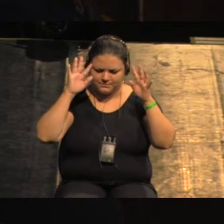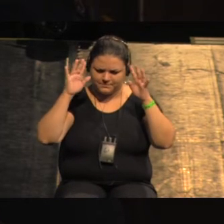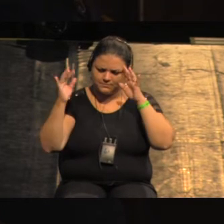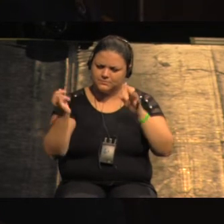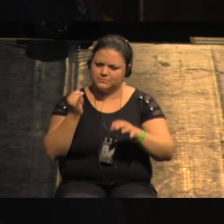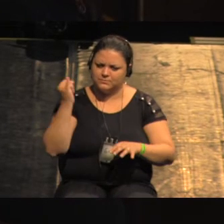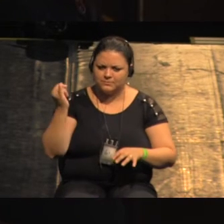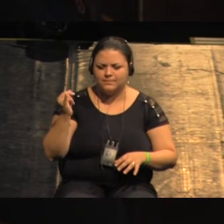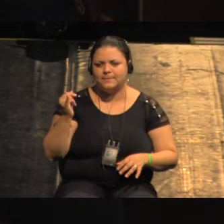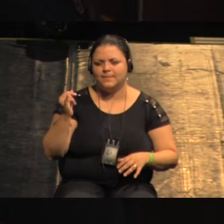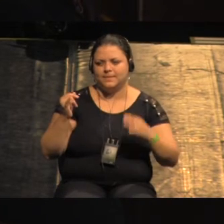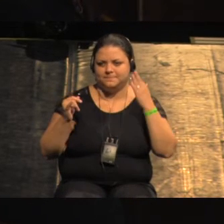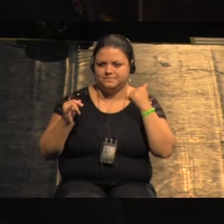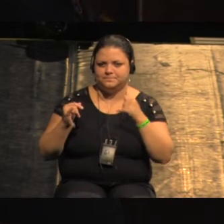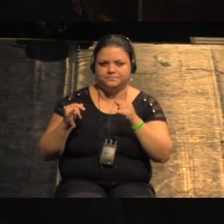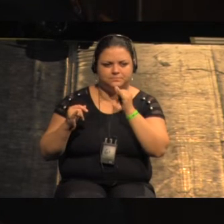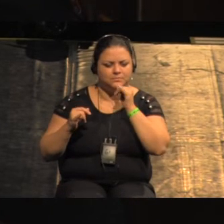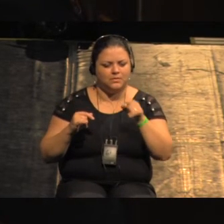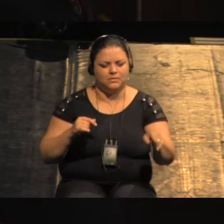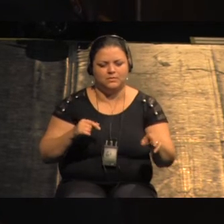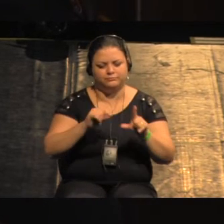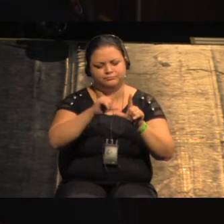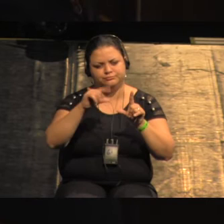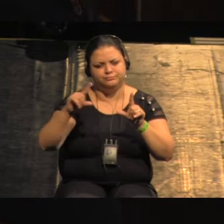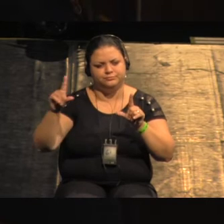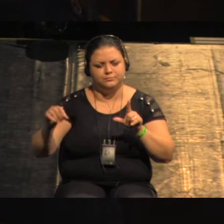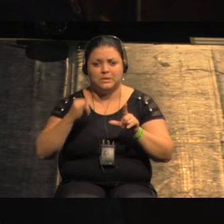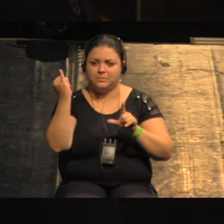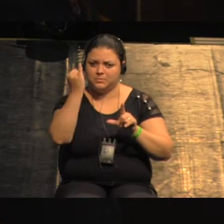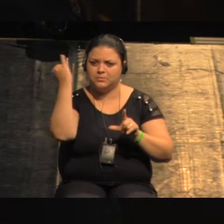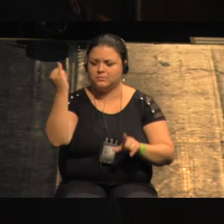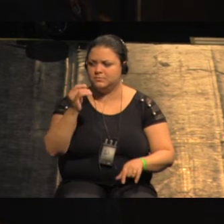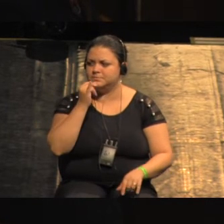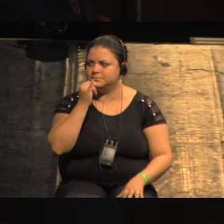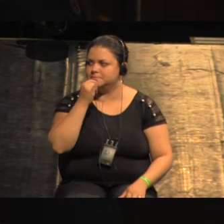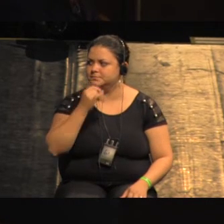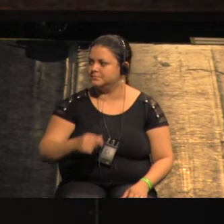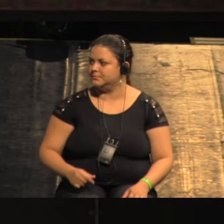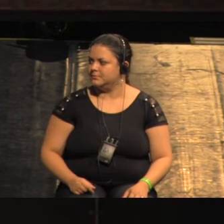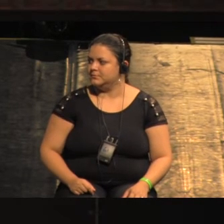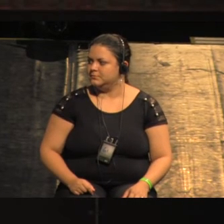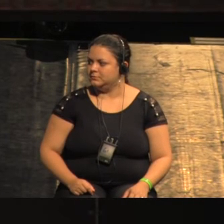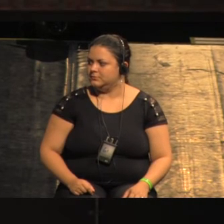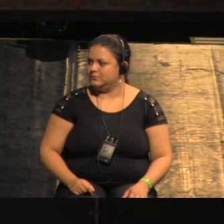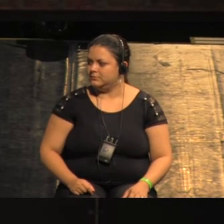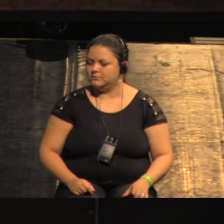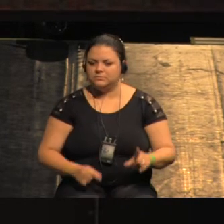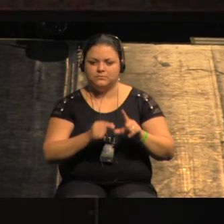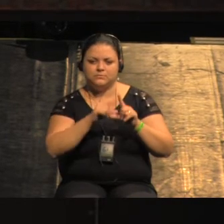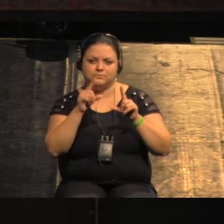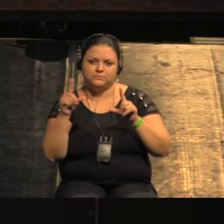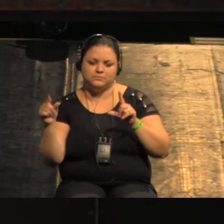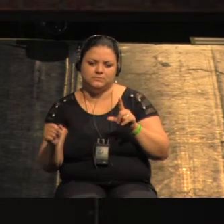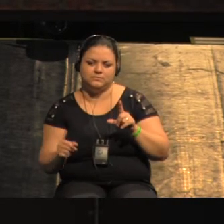aparecer. E aí eu fiquei pensando na importância do desenho desses indicadores. Como, de algum